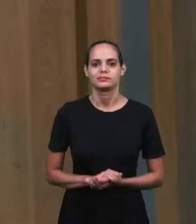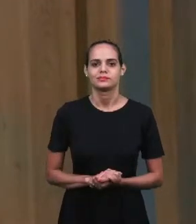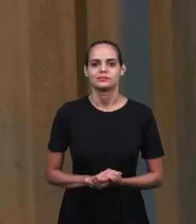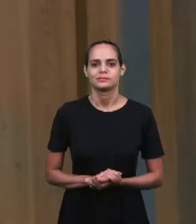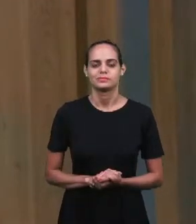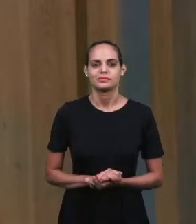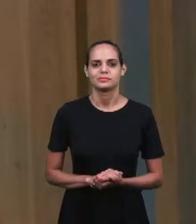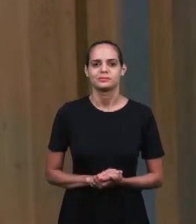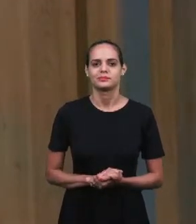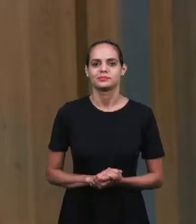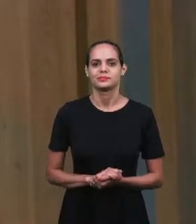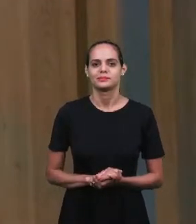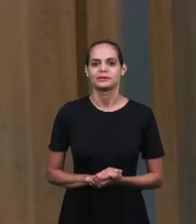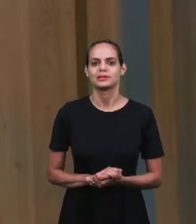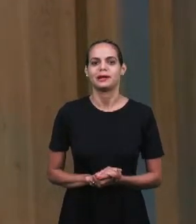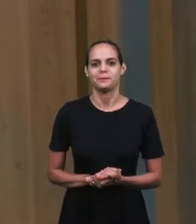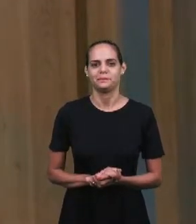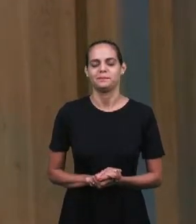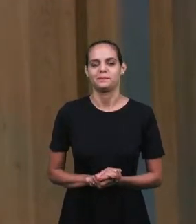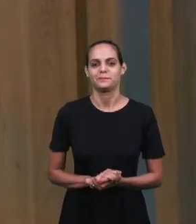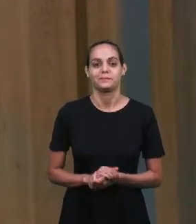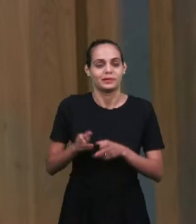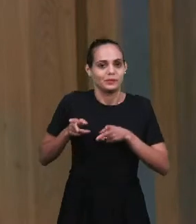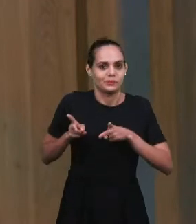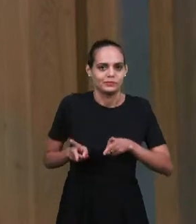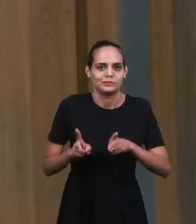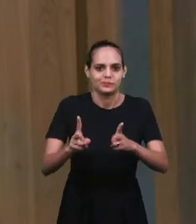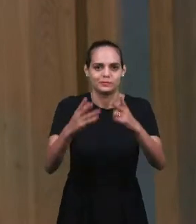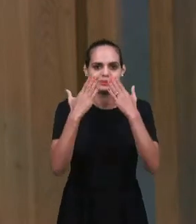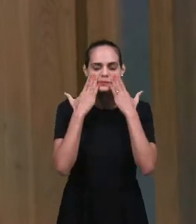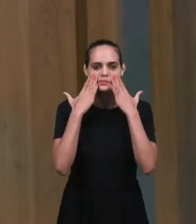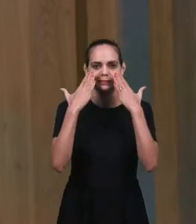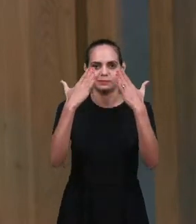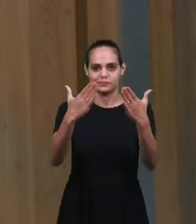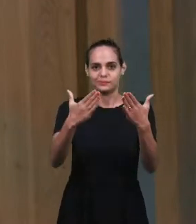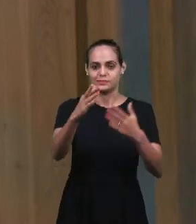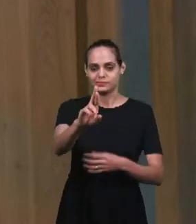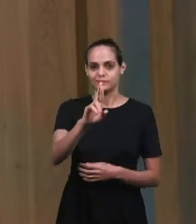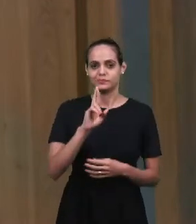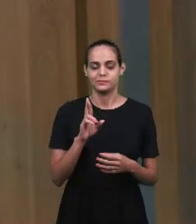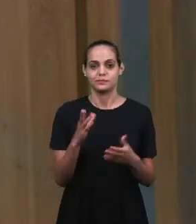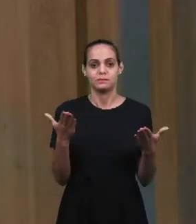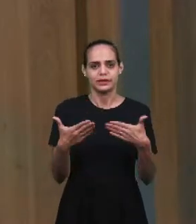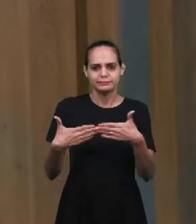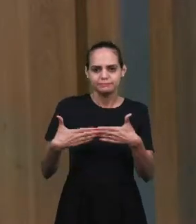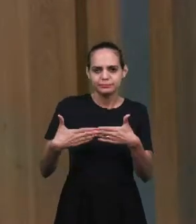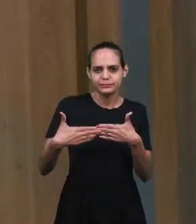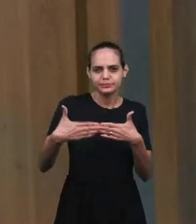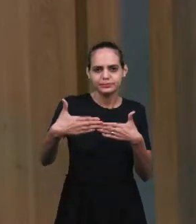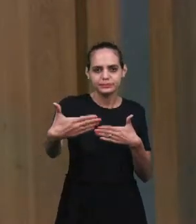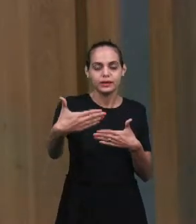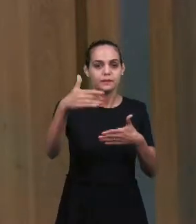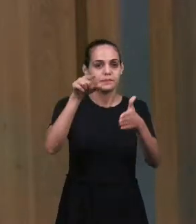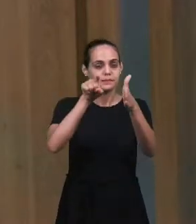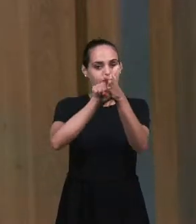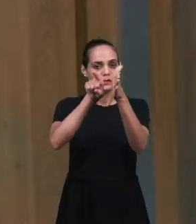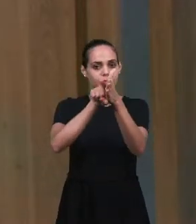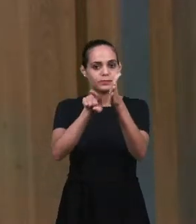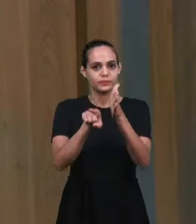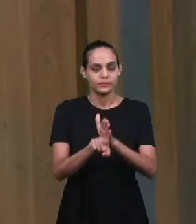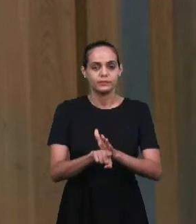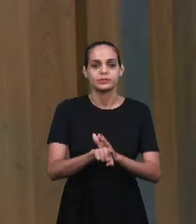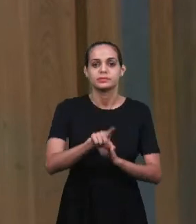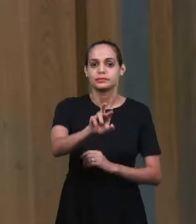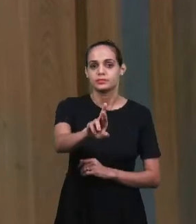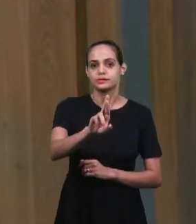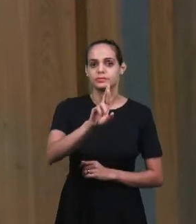irmãos, à nossa apresentação das respostas, mas daqui para frente, tanto as perguntas quanto as respostas,